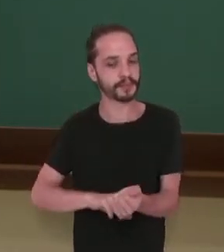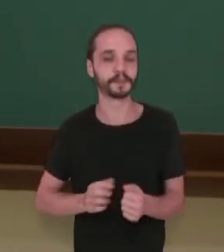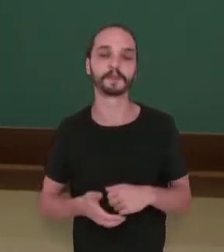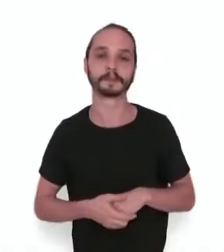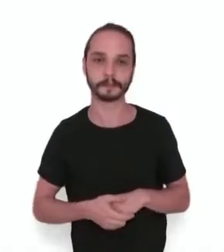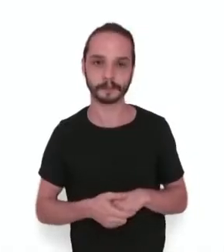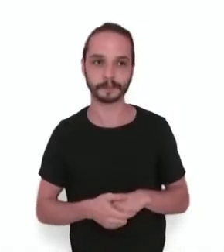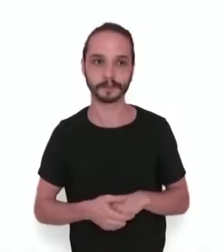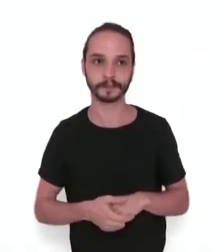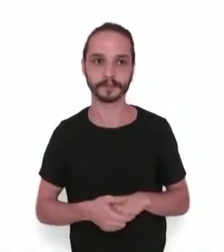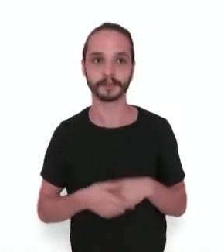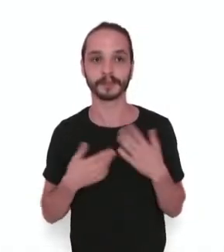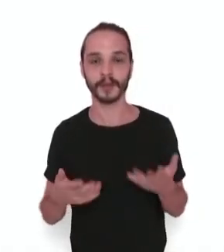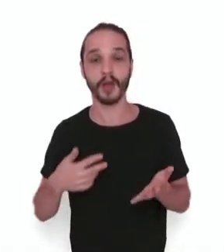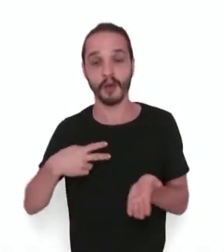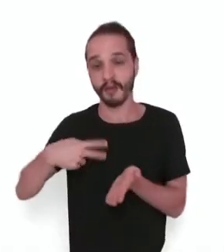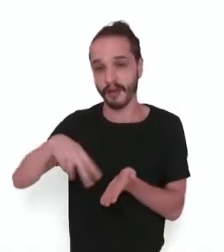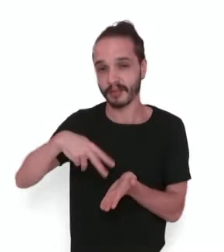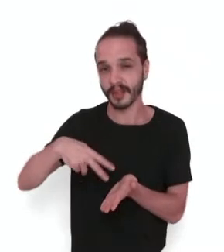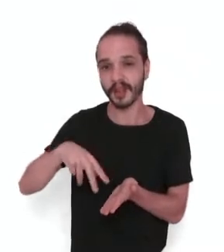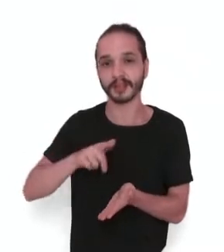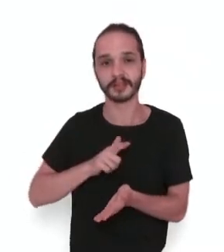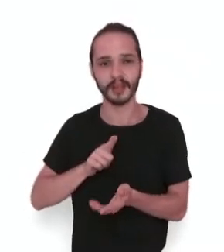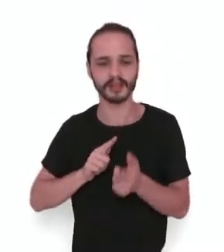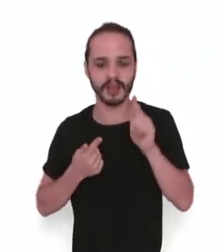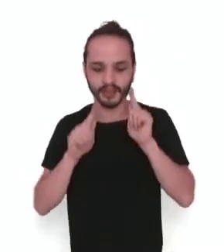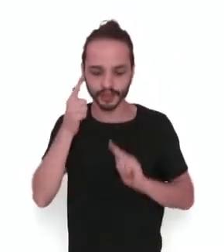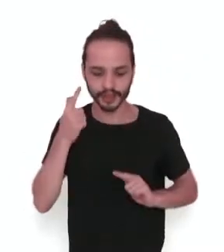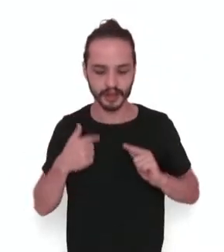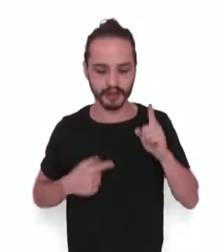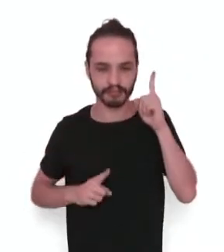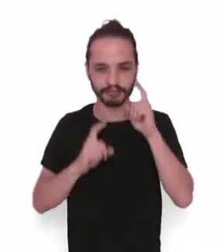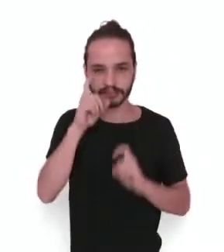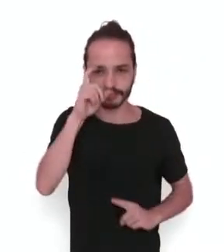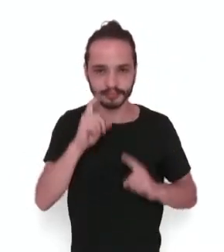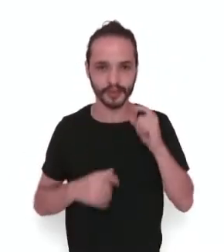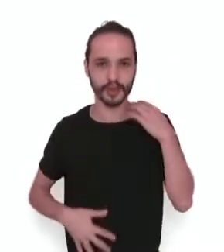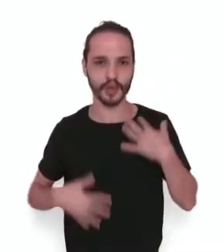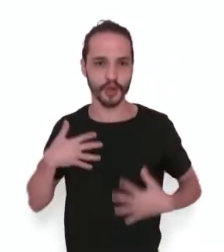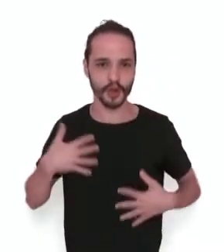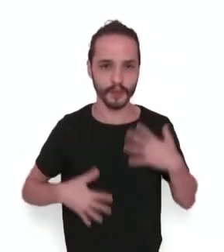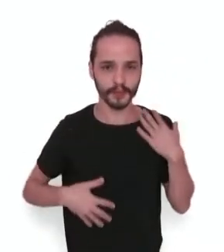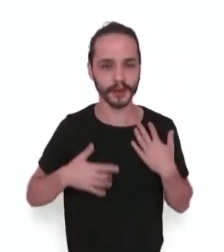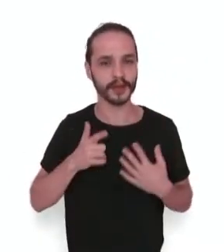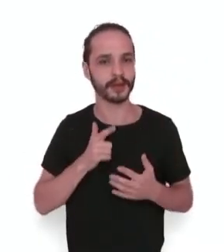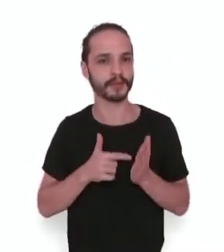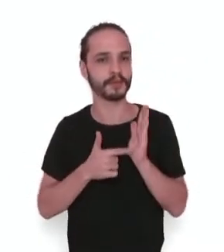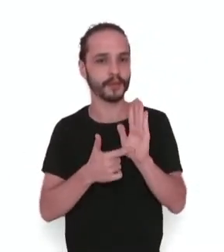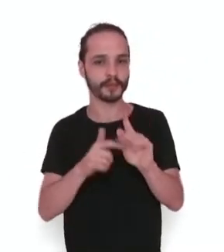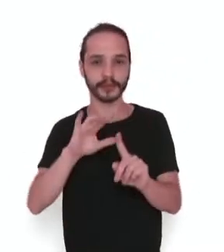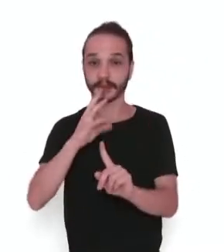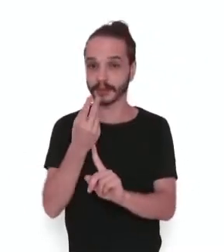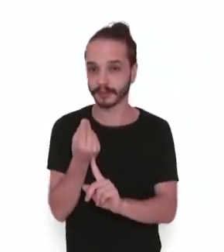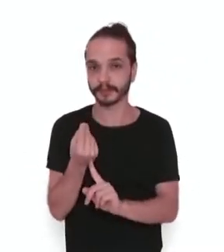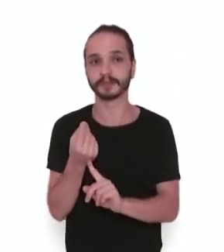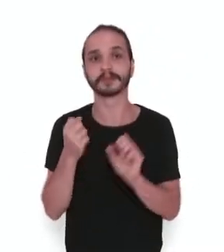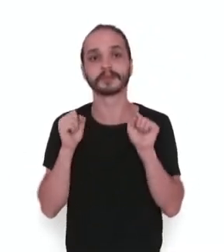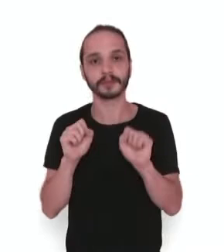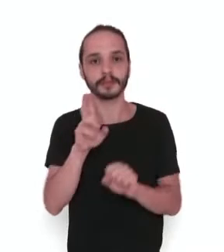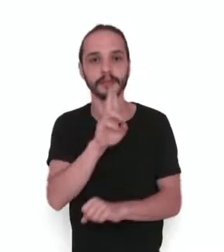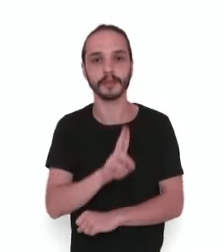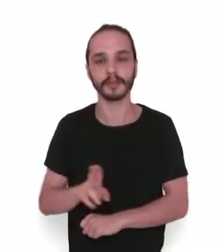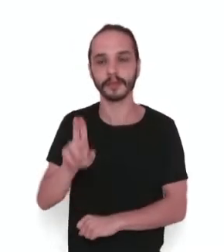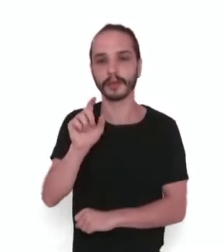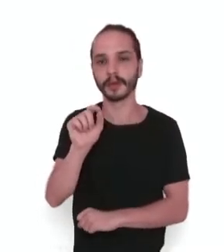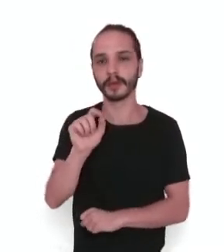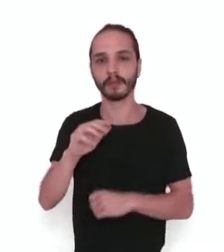Então a dança é um conjunto de diversos gestos corporais e apresentações artísticas usadas como